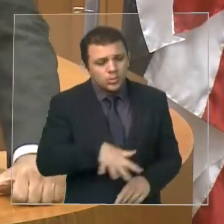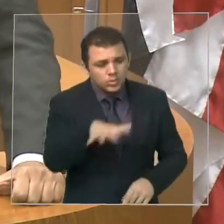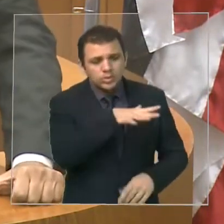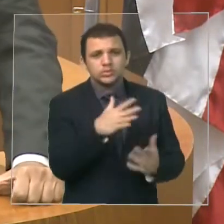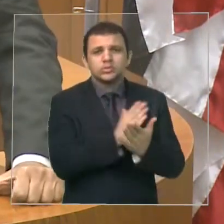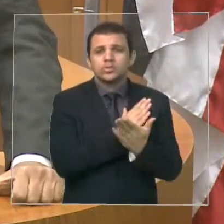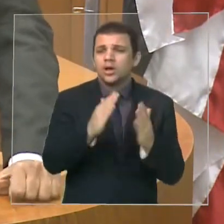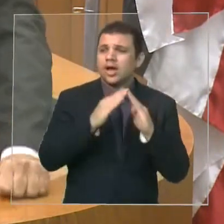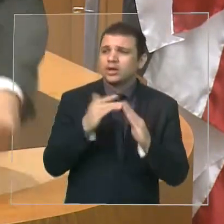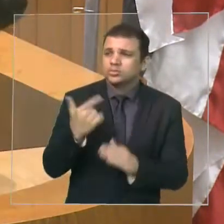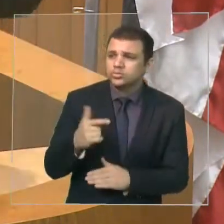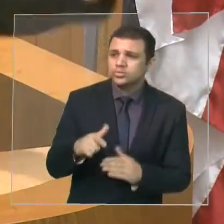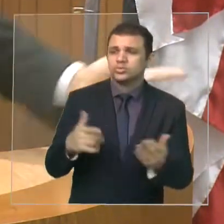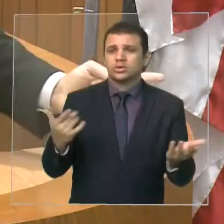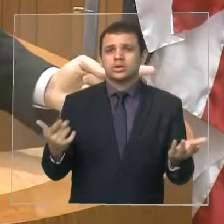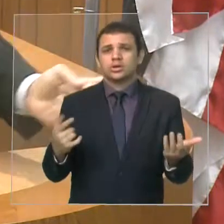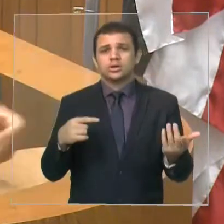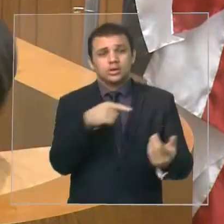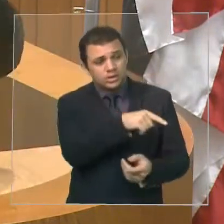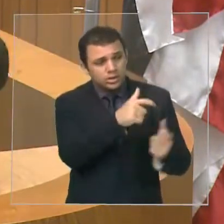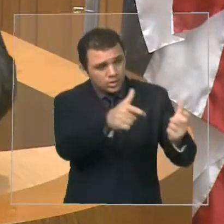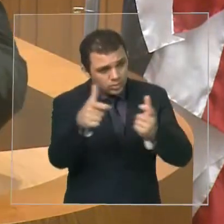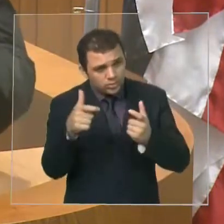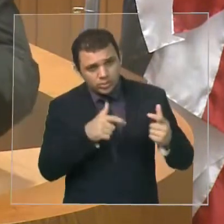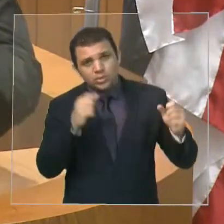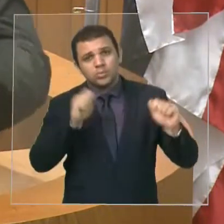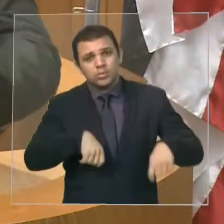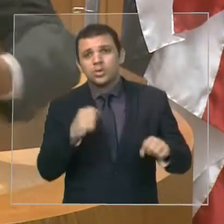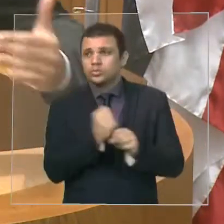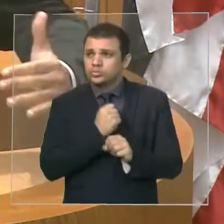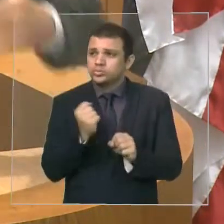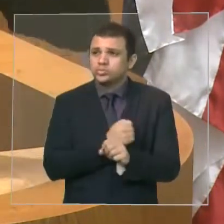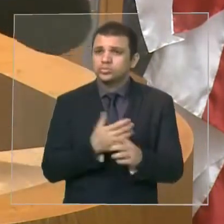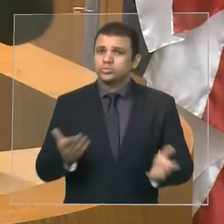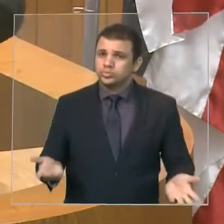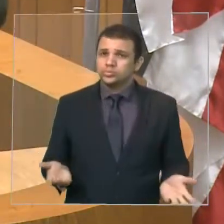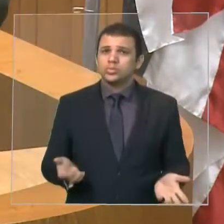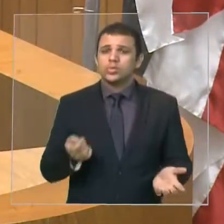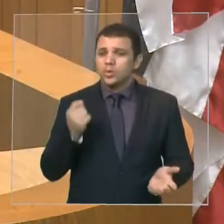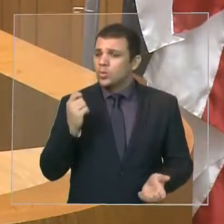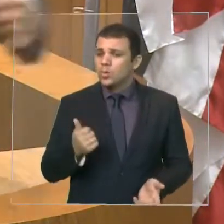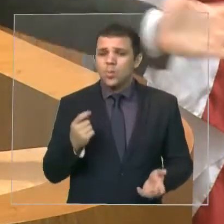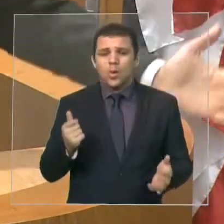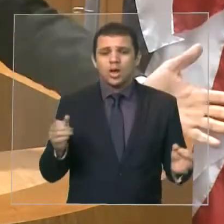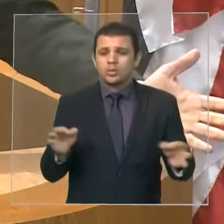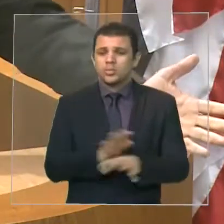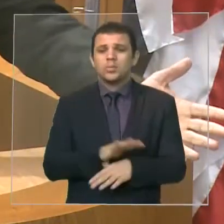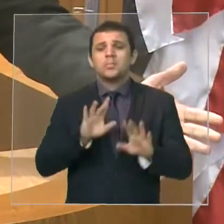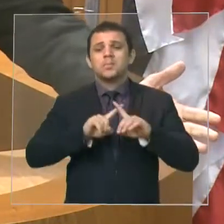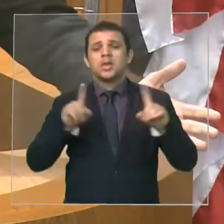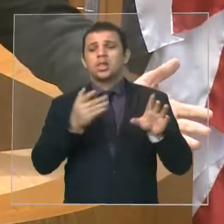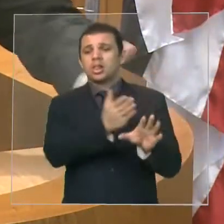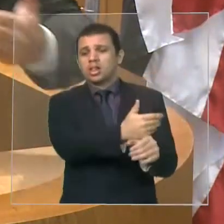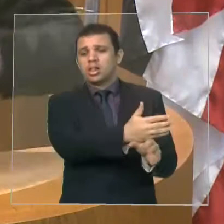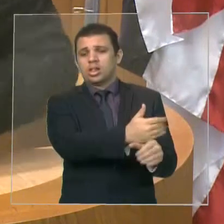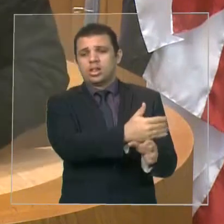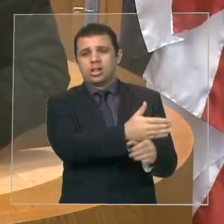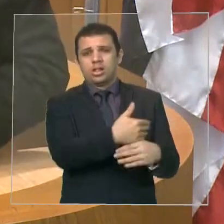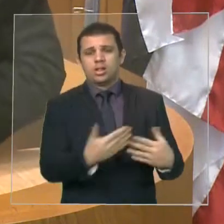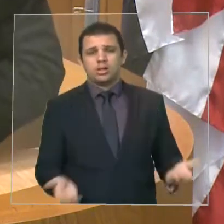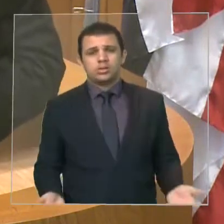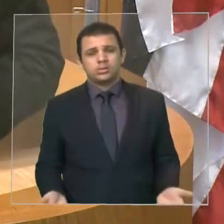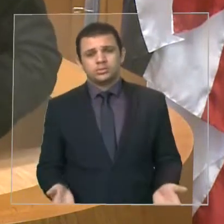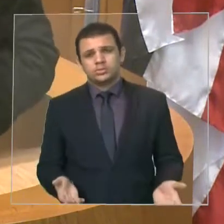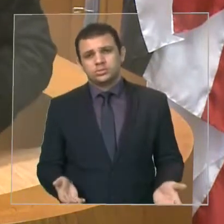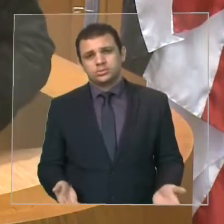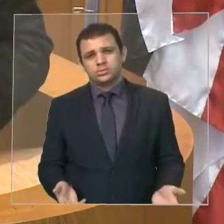tem moradia. E temos um conjunto residencial com 500 casas que está praticamente entregue aos matos. É isso que nós